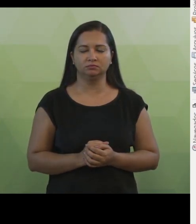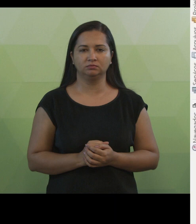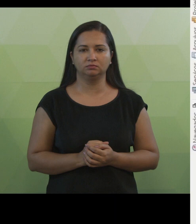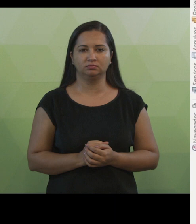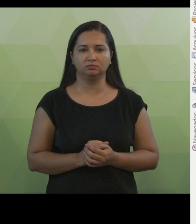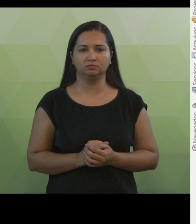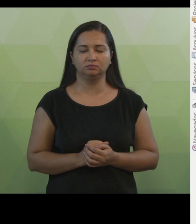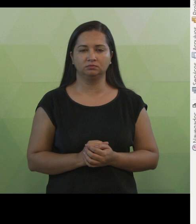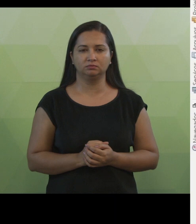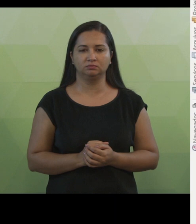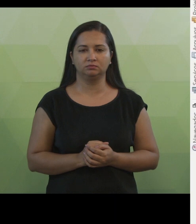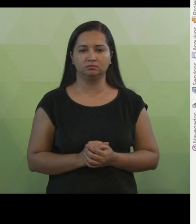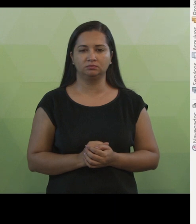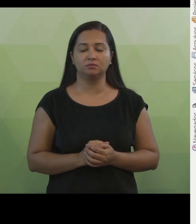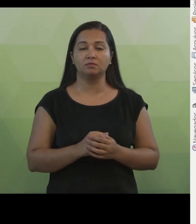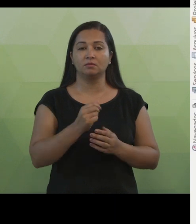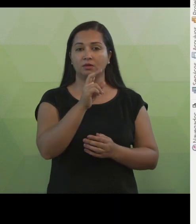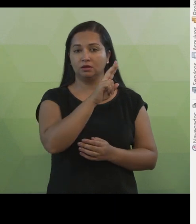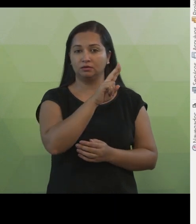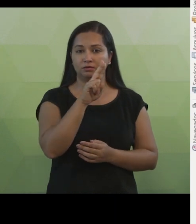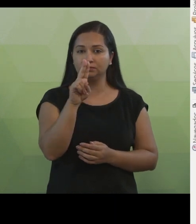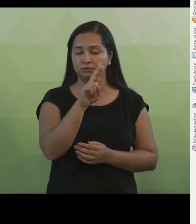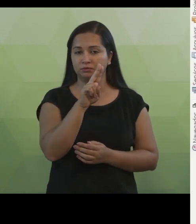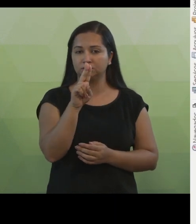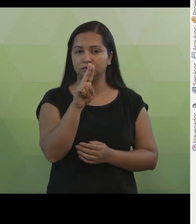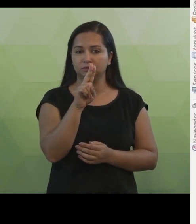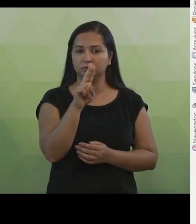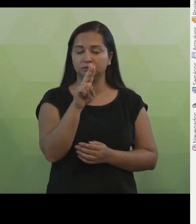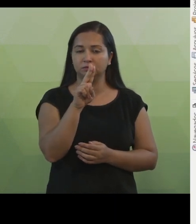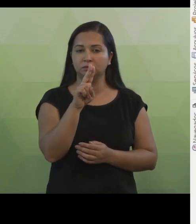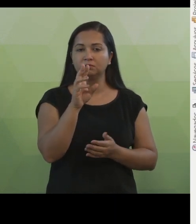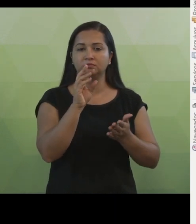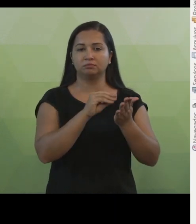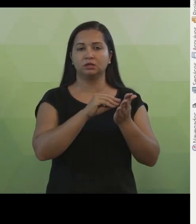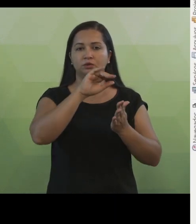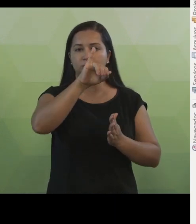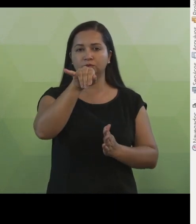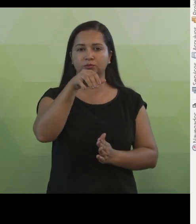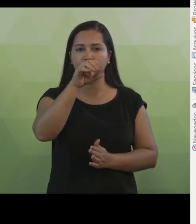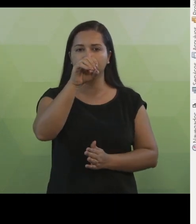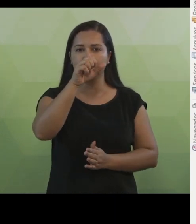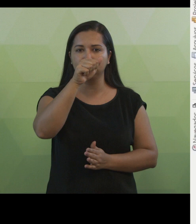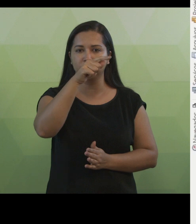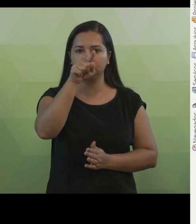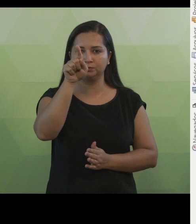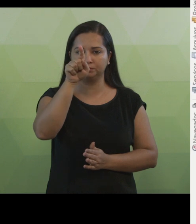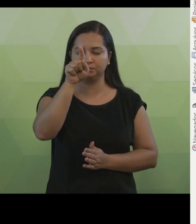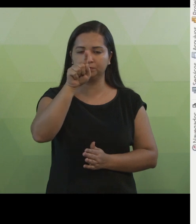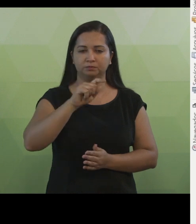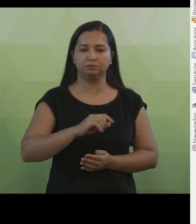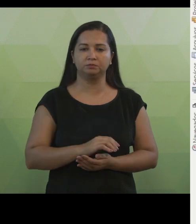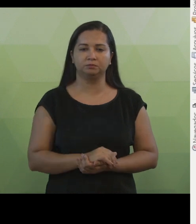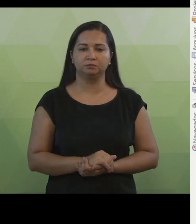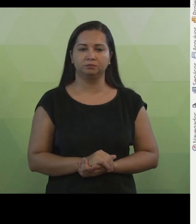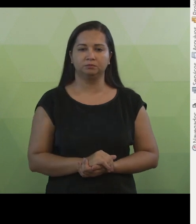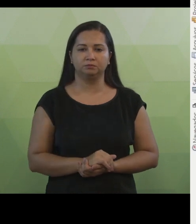eu vou agora declarar aqui um tipo de dado string, que é nome,